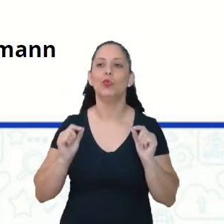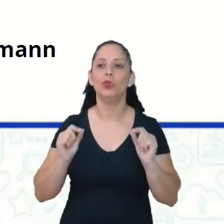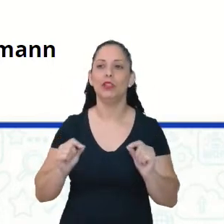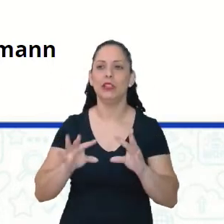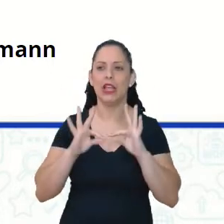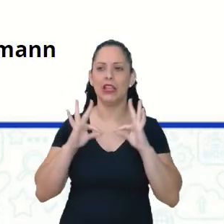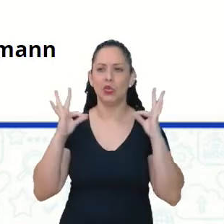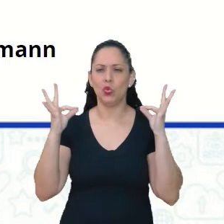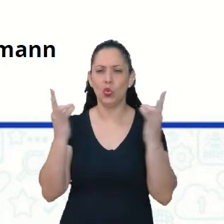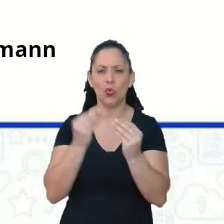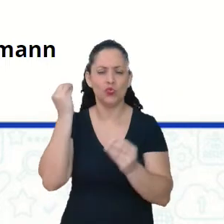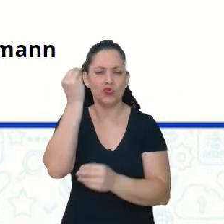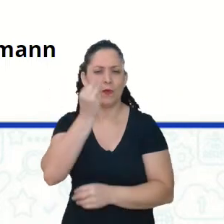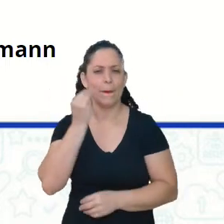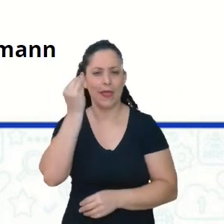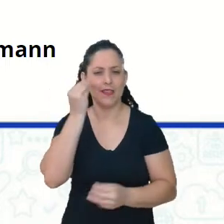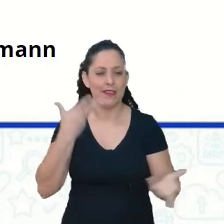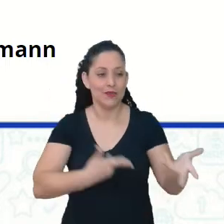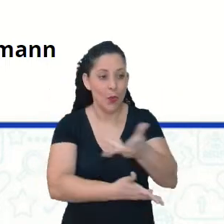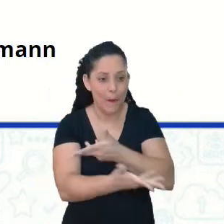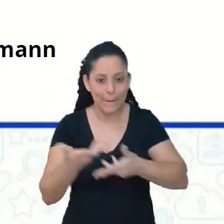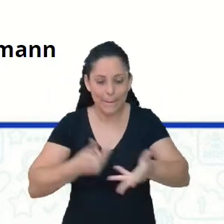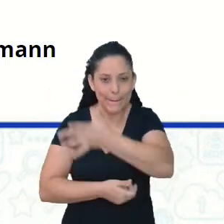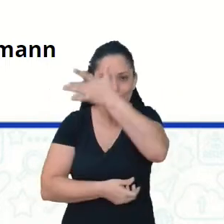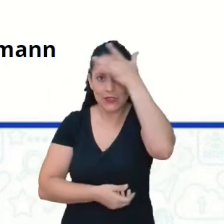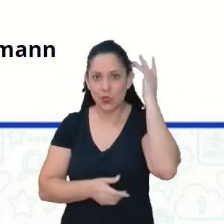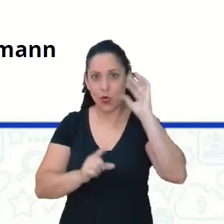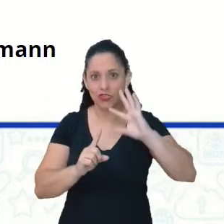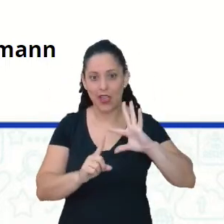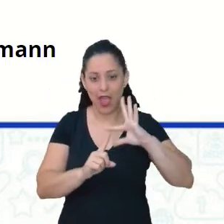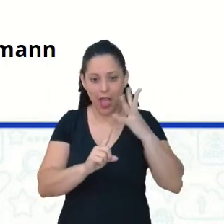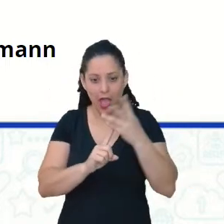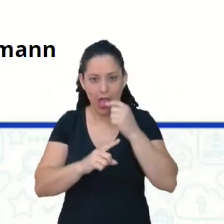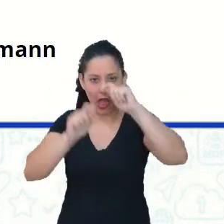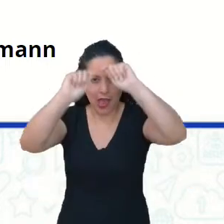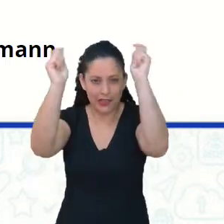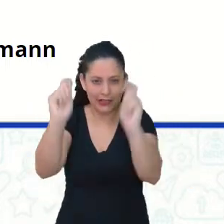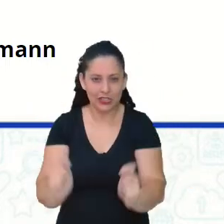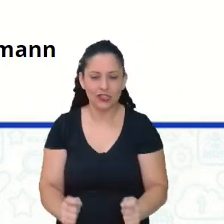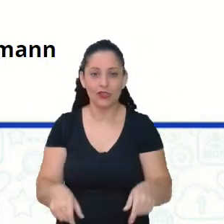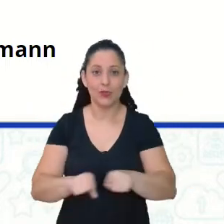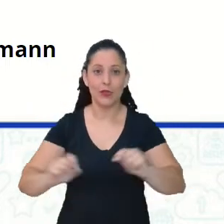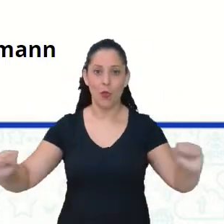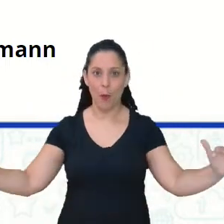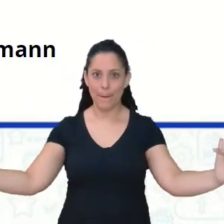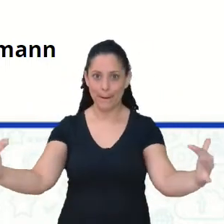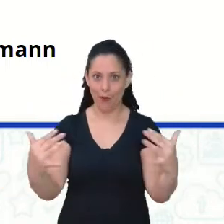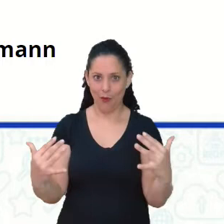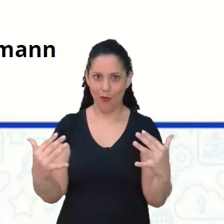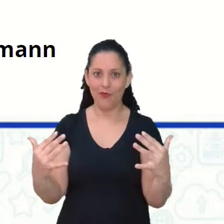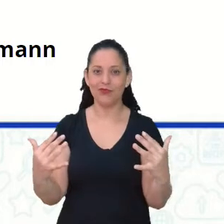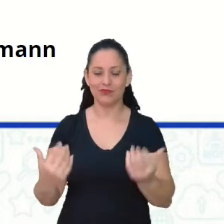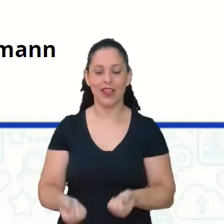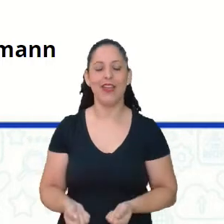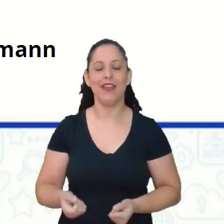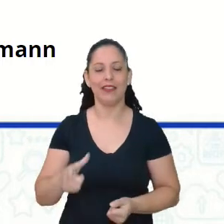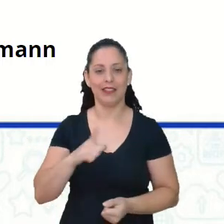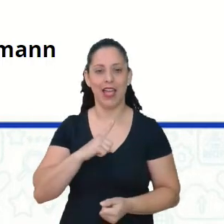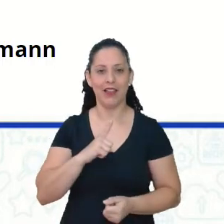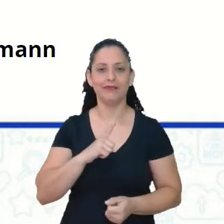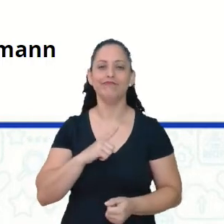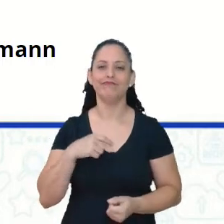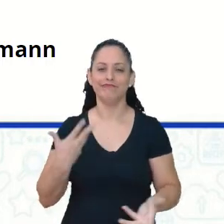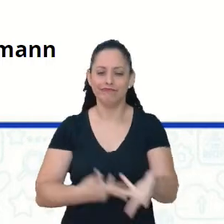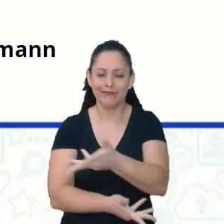e uma experiência compartilhada por artistas e público, se encontra no centro da arte performática. Vê